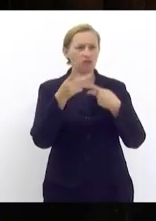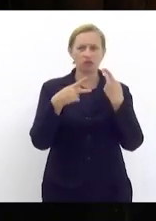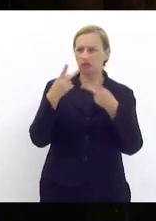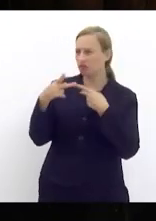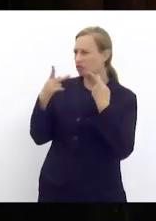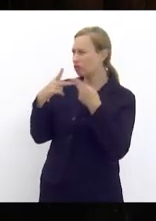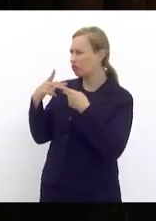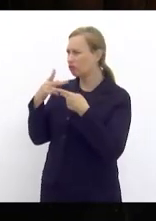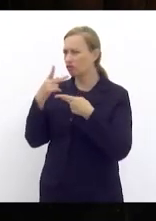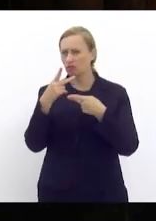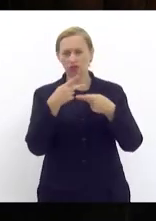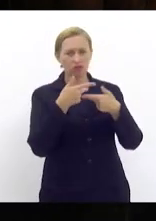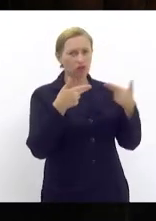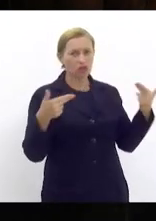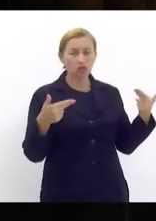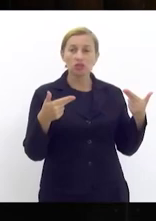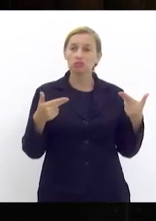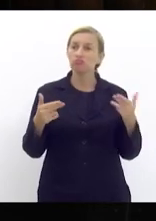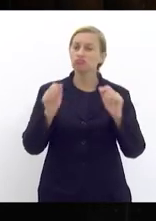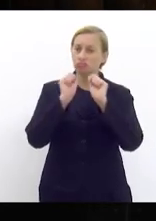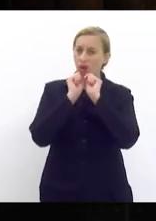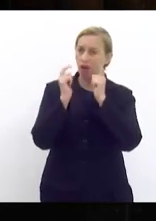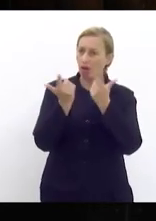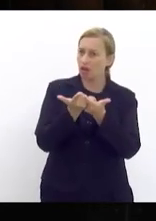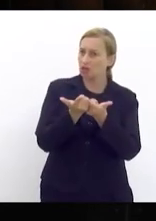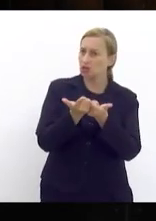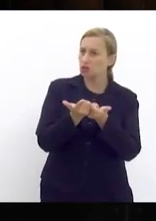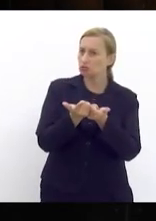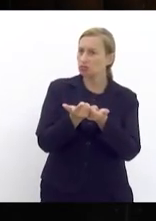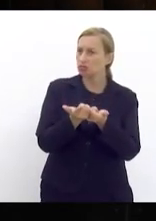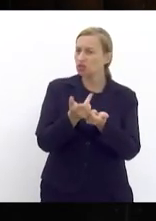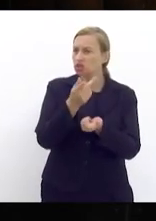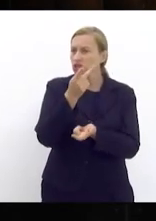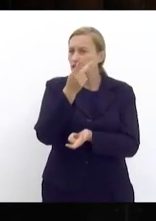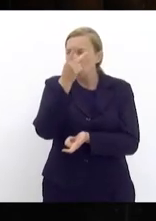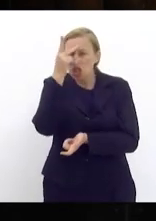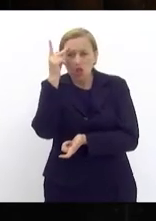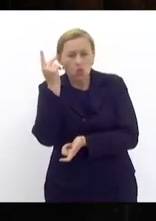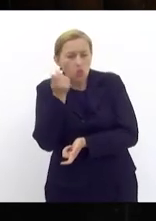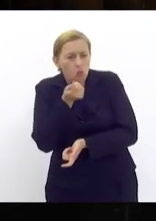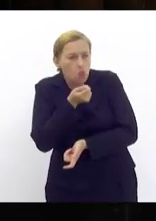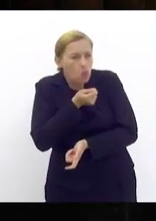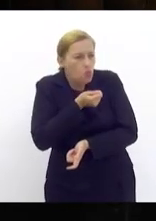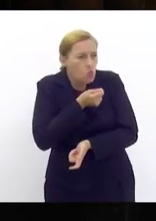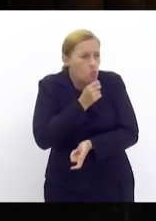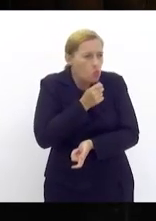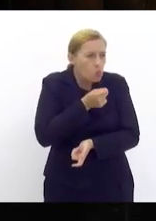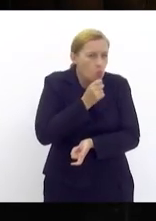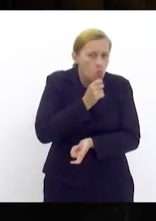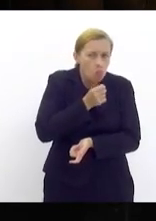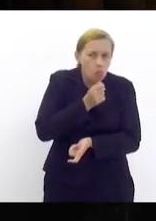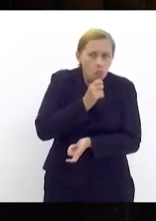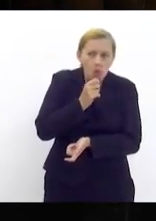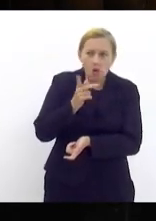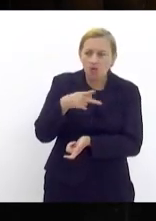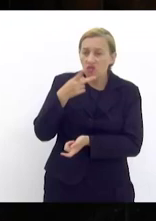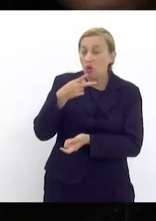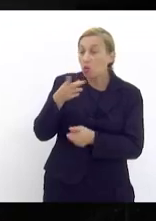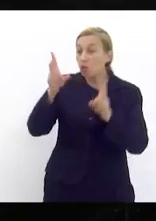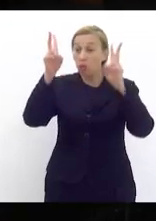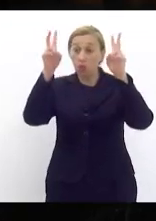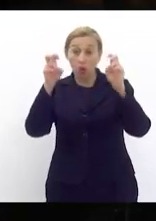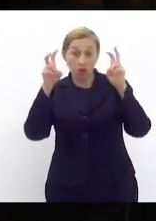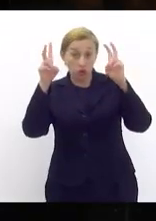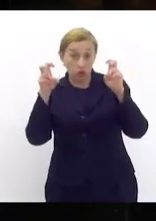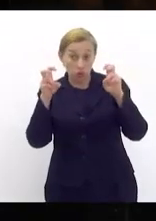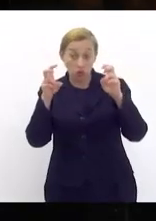coisa nesse plenário, ninguém levantou a bola, a situação,